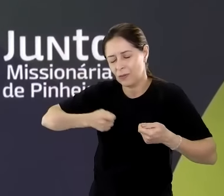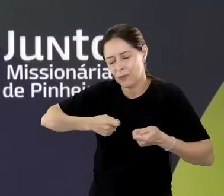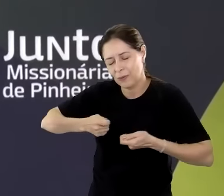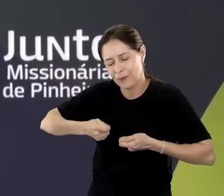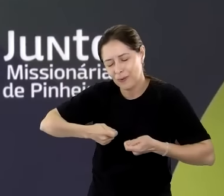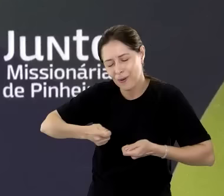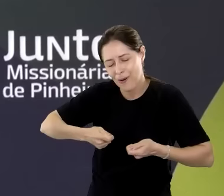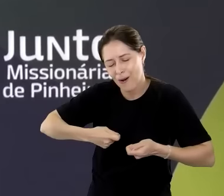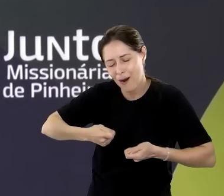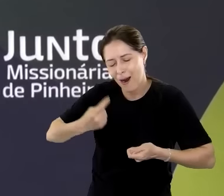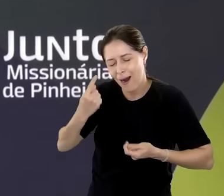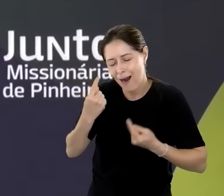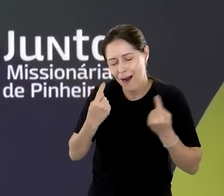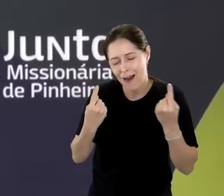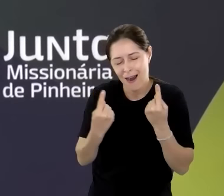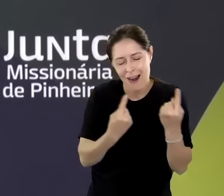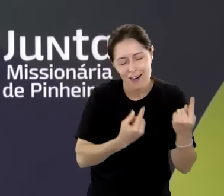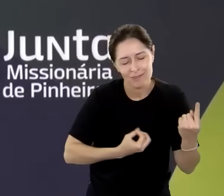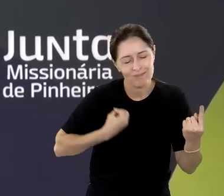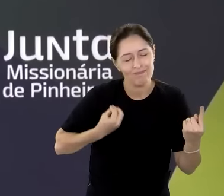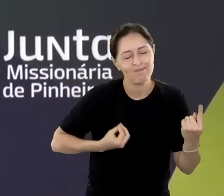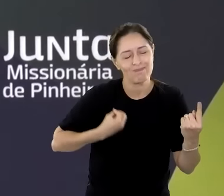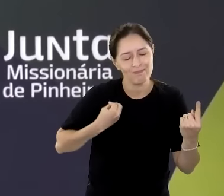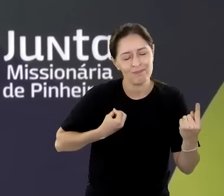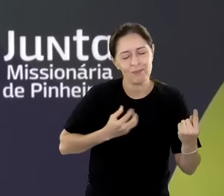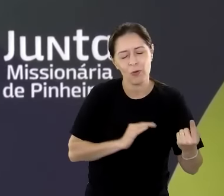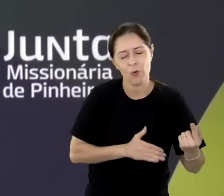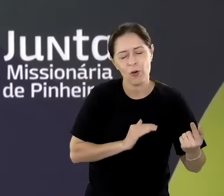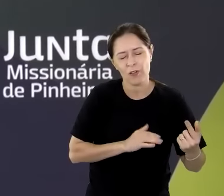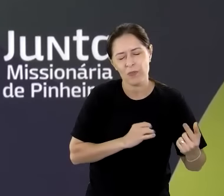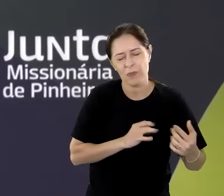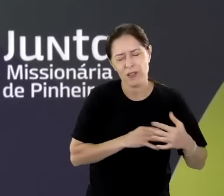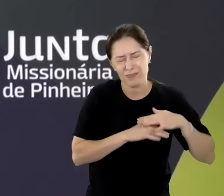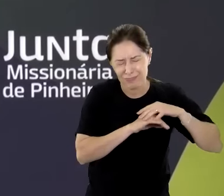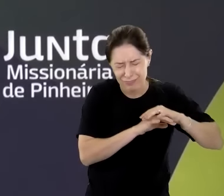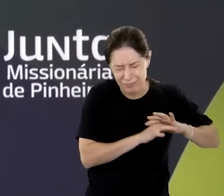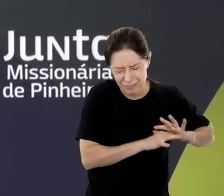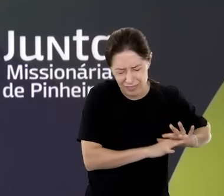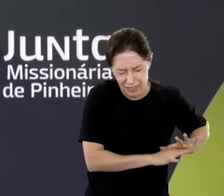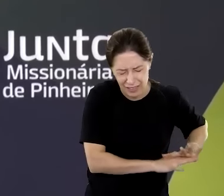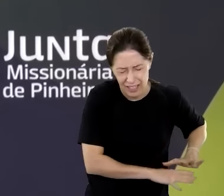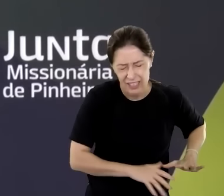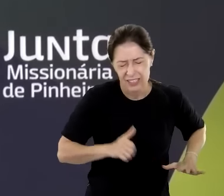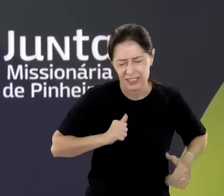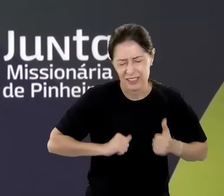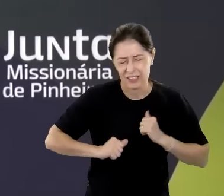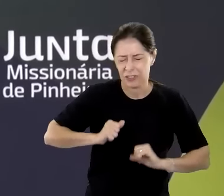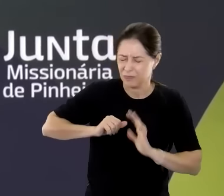vida. Guarda o nosso coração do medo, guarda o nosso coração da ansiedade e